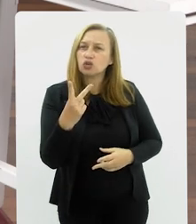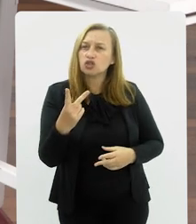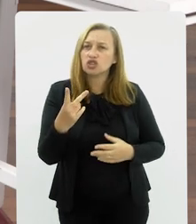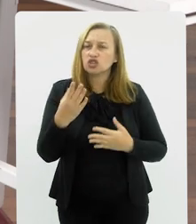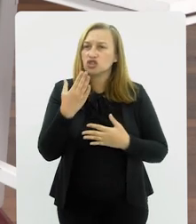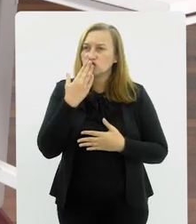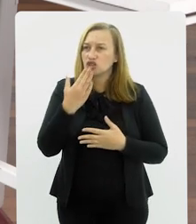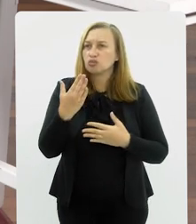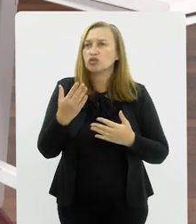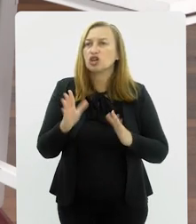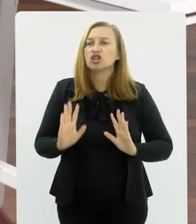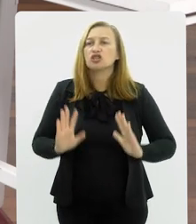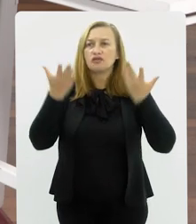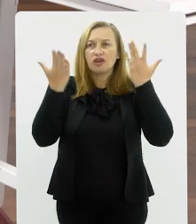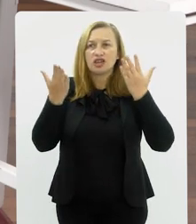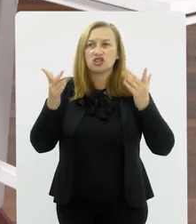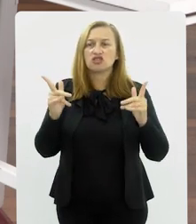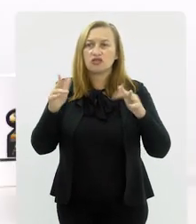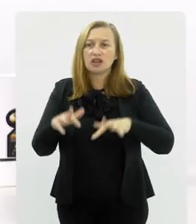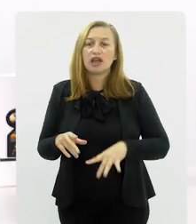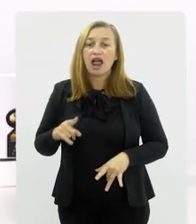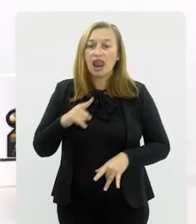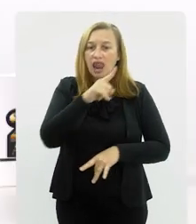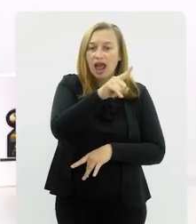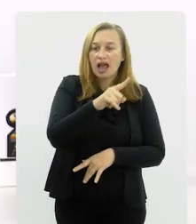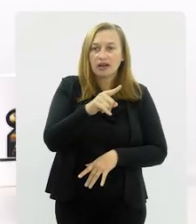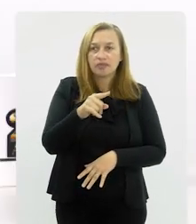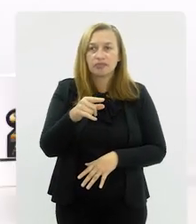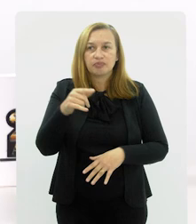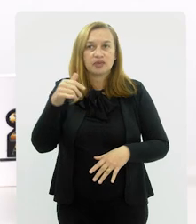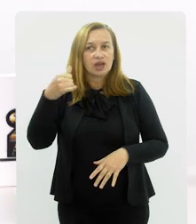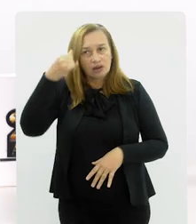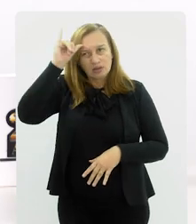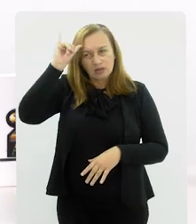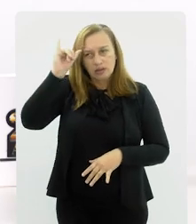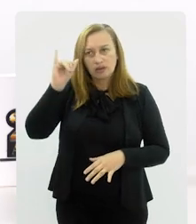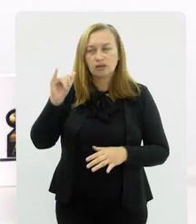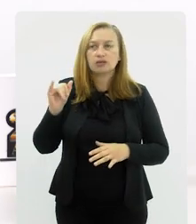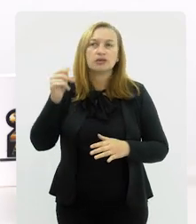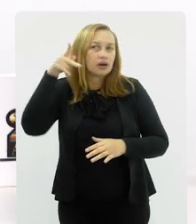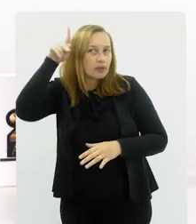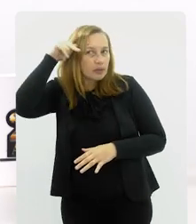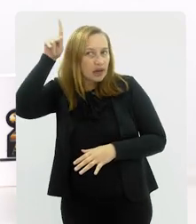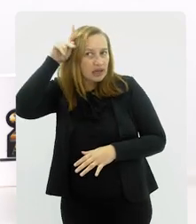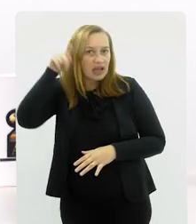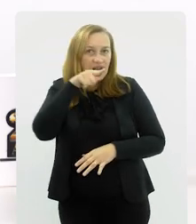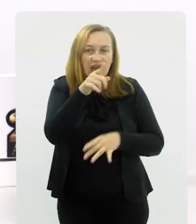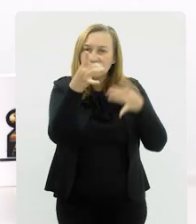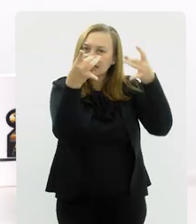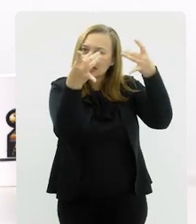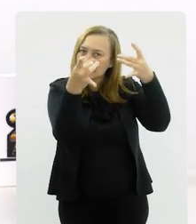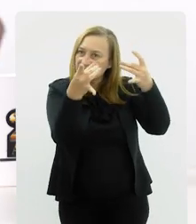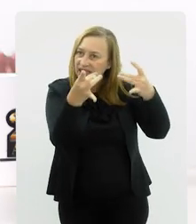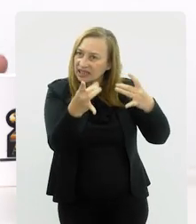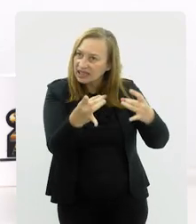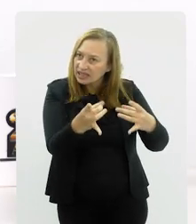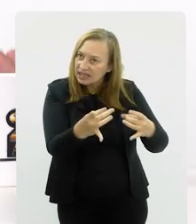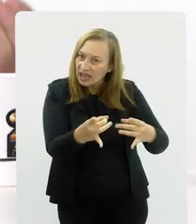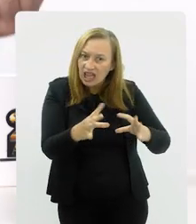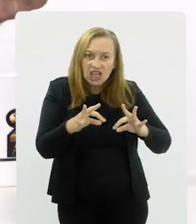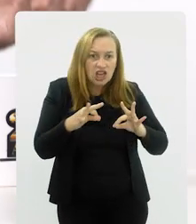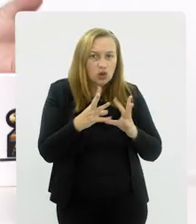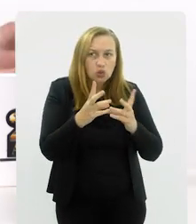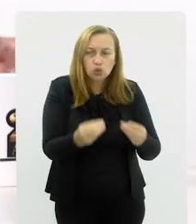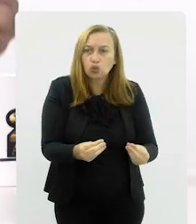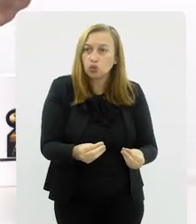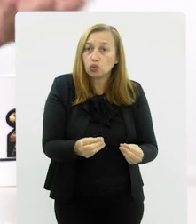estilos de festas diferentes. Lá o Festival de Parintins não exige tanto o acabamento, o aprimoramento de detalhes nas